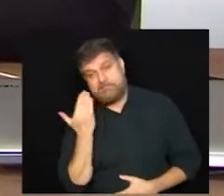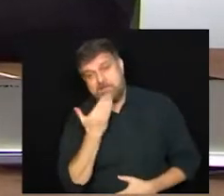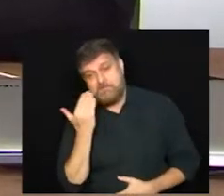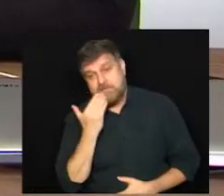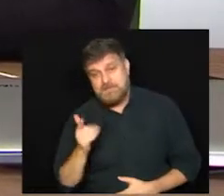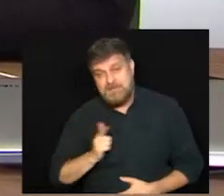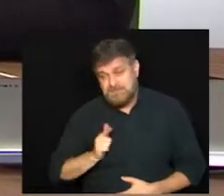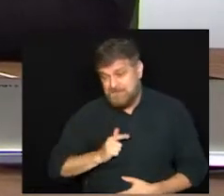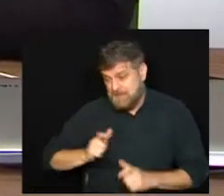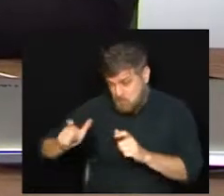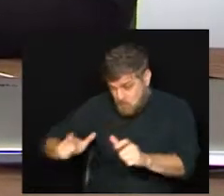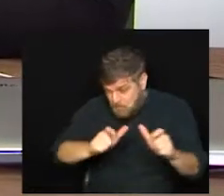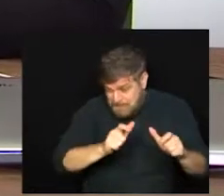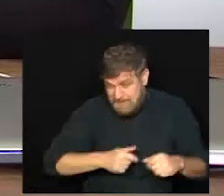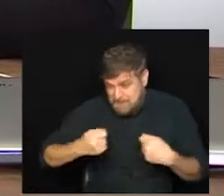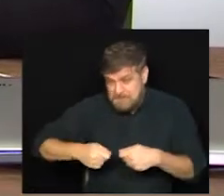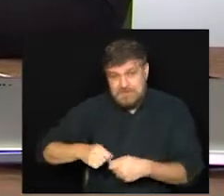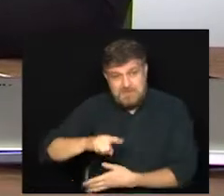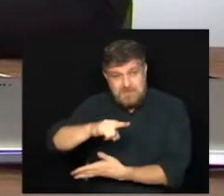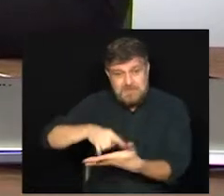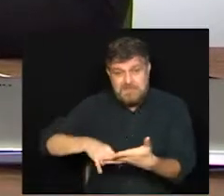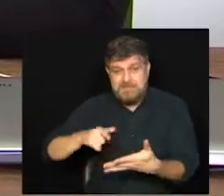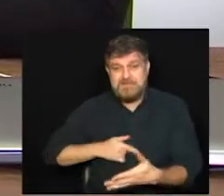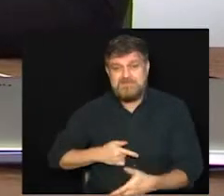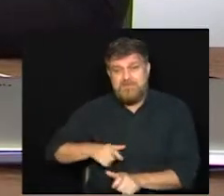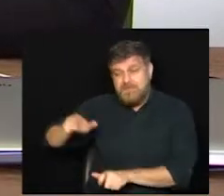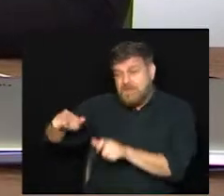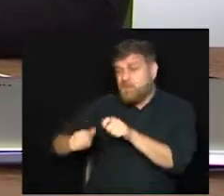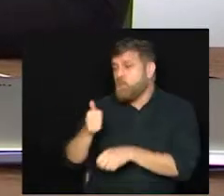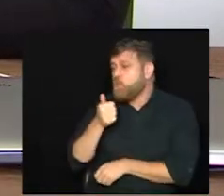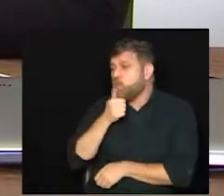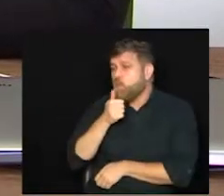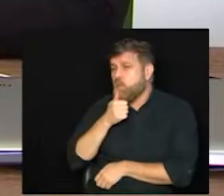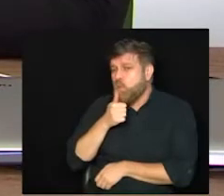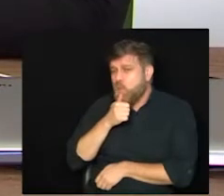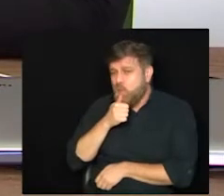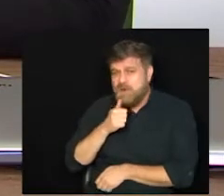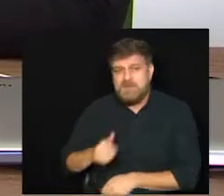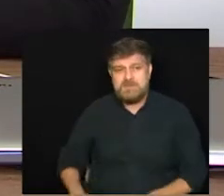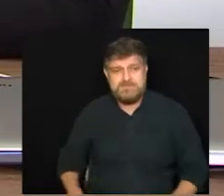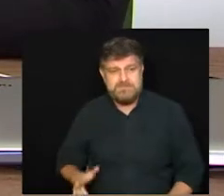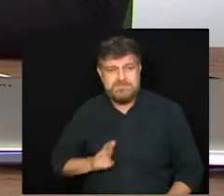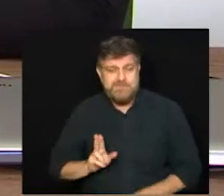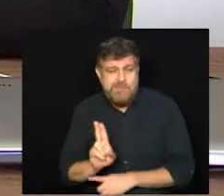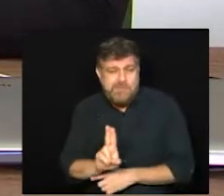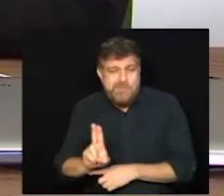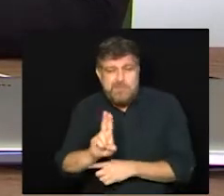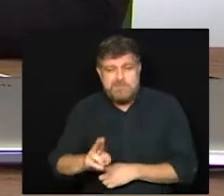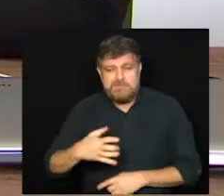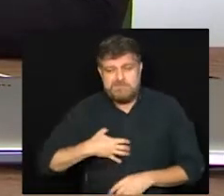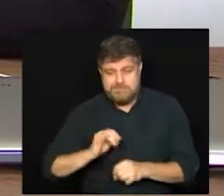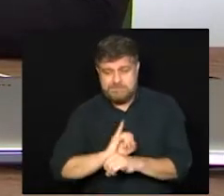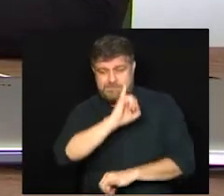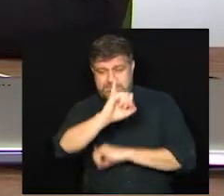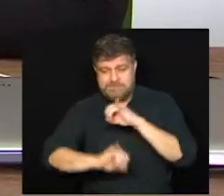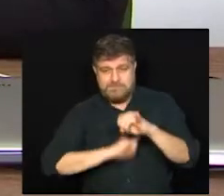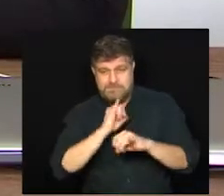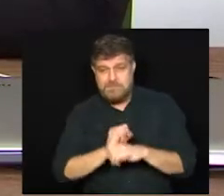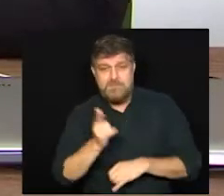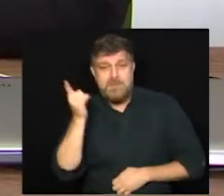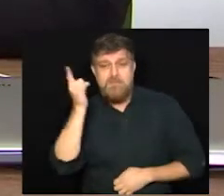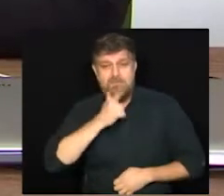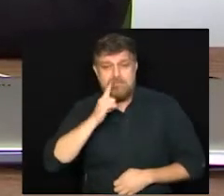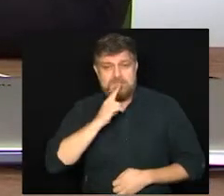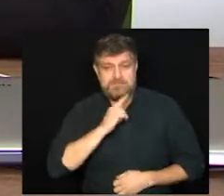nem todos os lugares, né? E não são todas as pessoas ainda que utilizam essa forma virtual para pegar, de